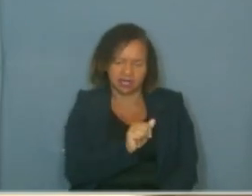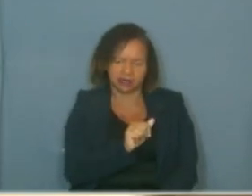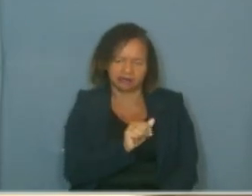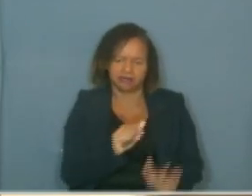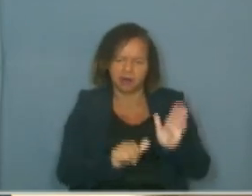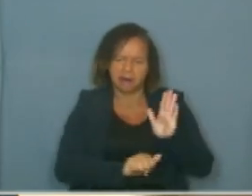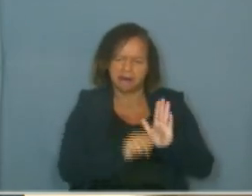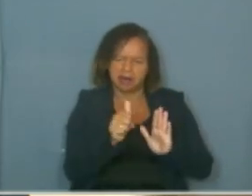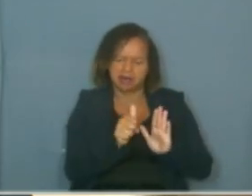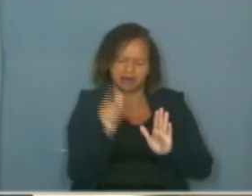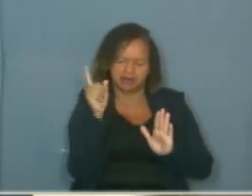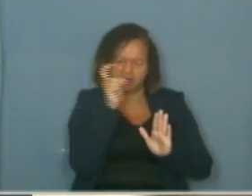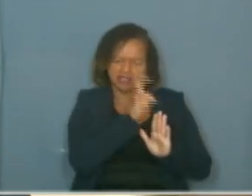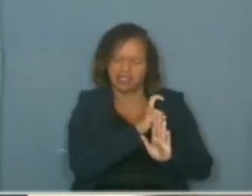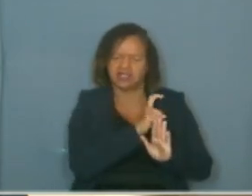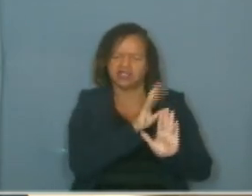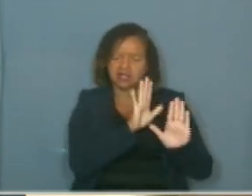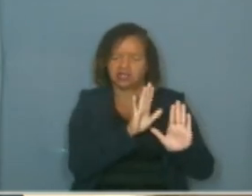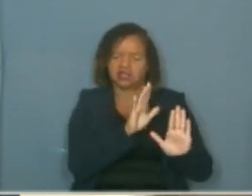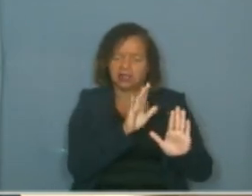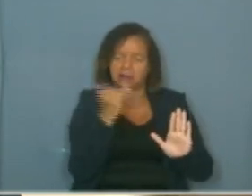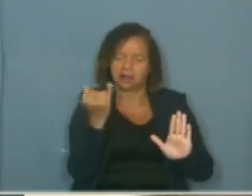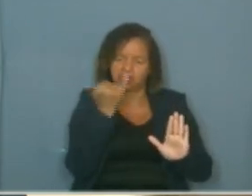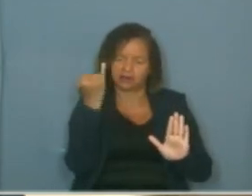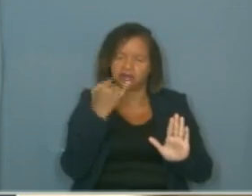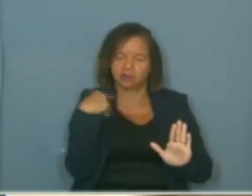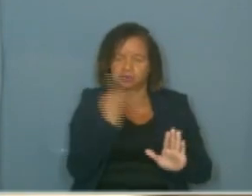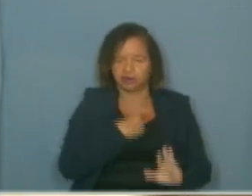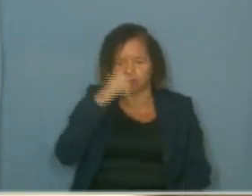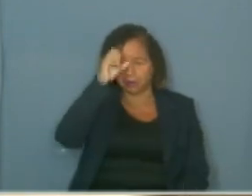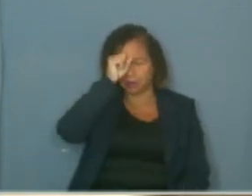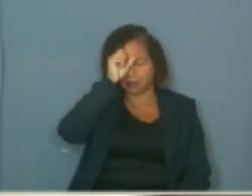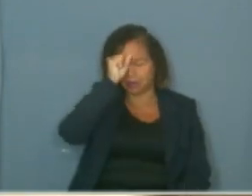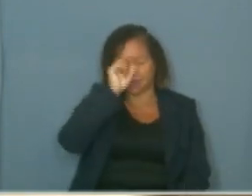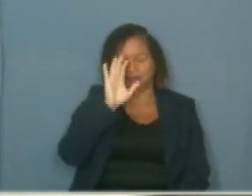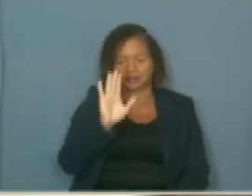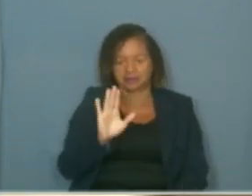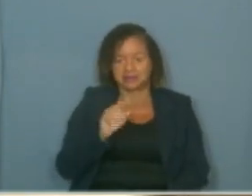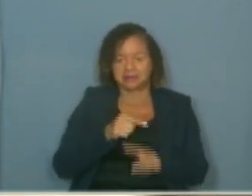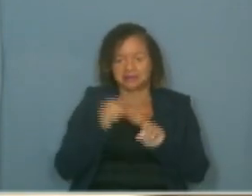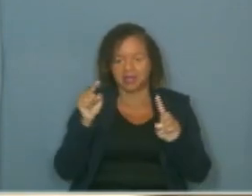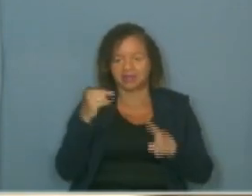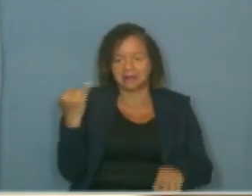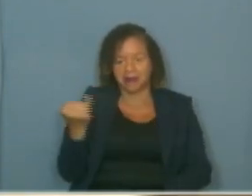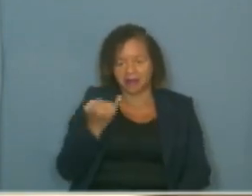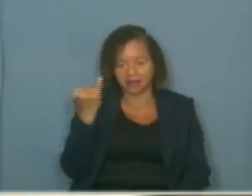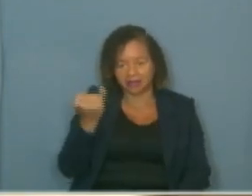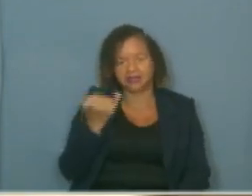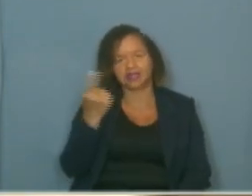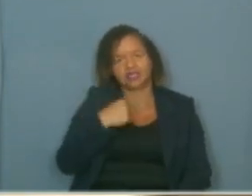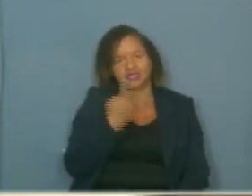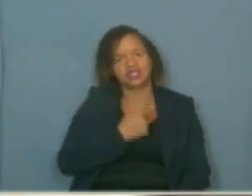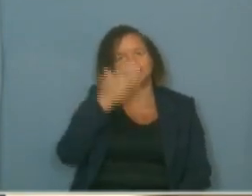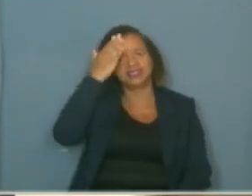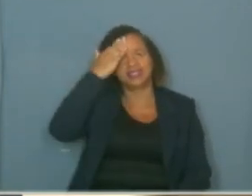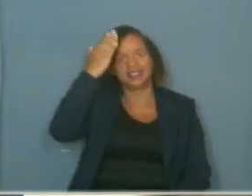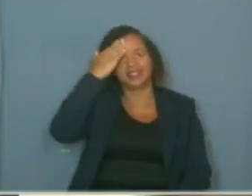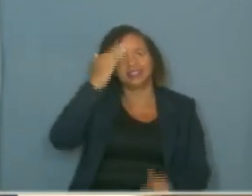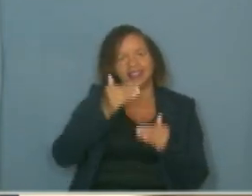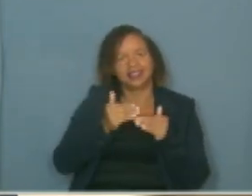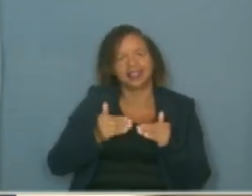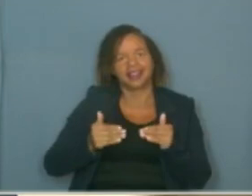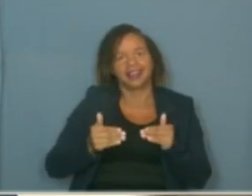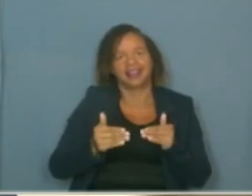quão difícil as coisas são, acho que isso é importante para o nosso aprendizado, mas também é muito importante a gente compreender cada passo que foi dado